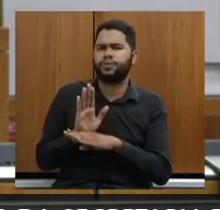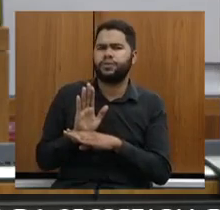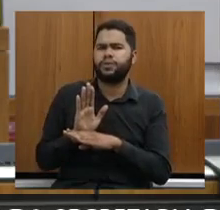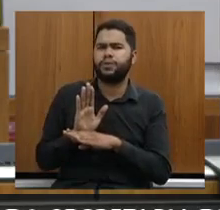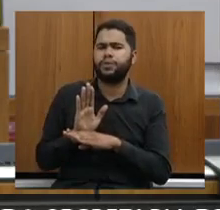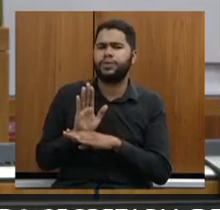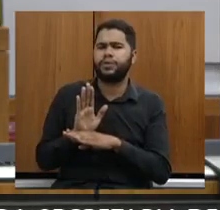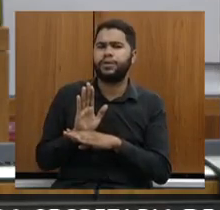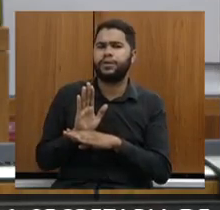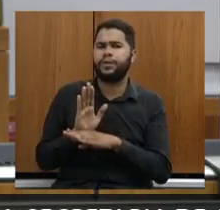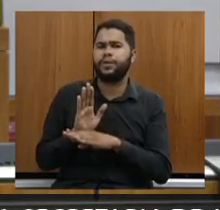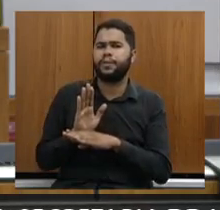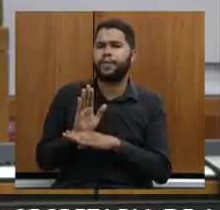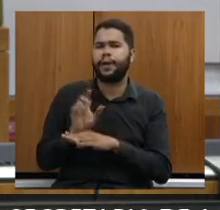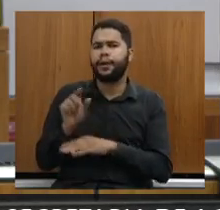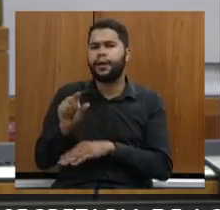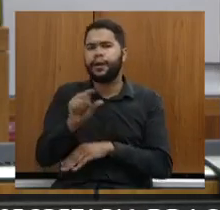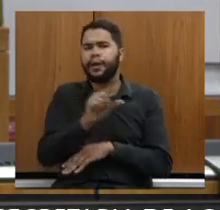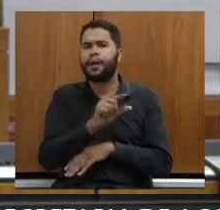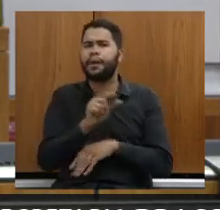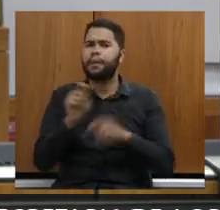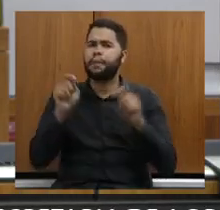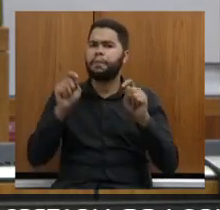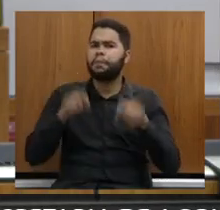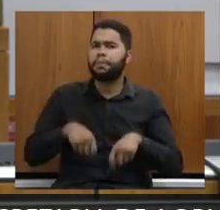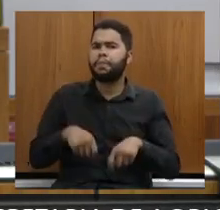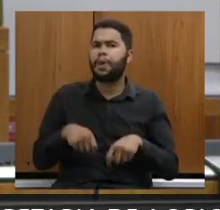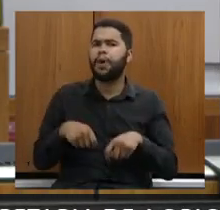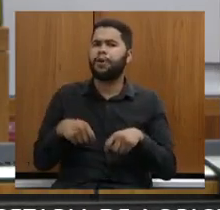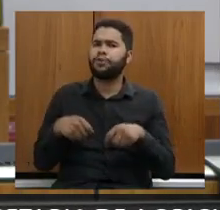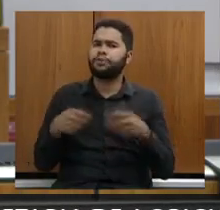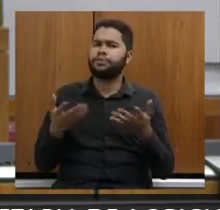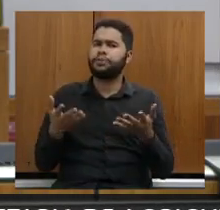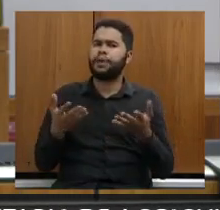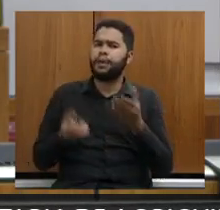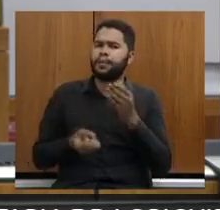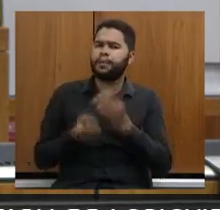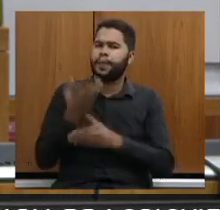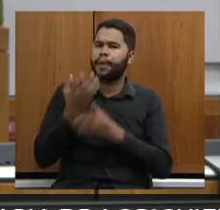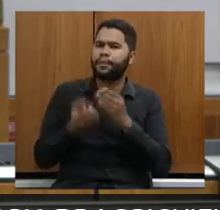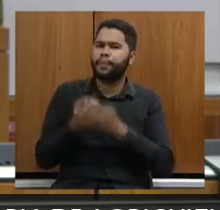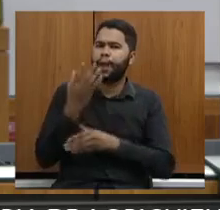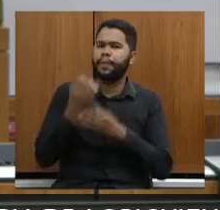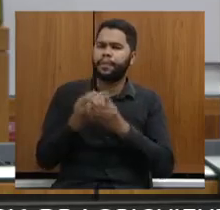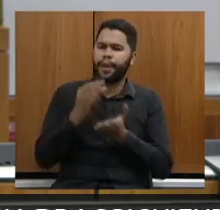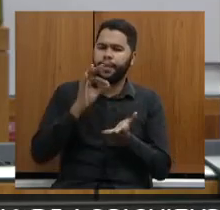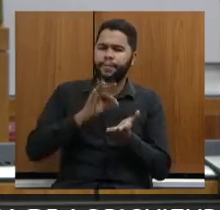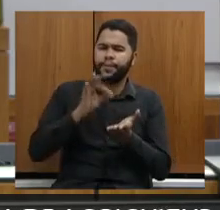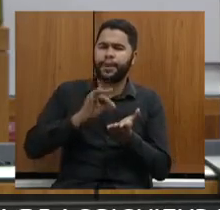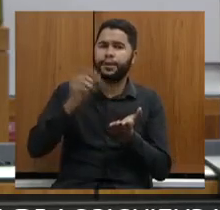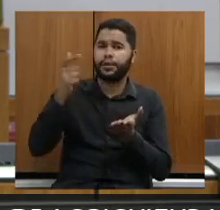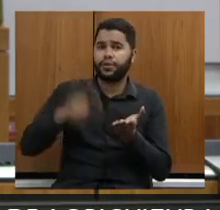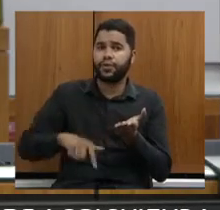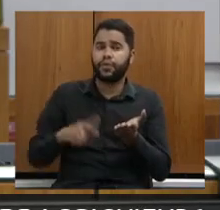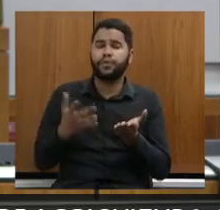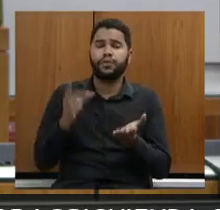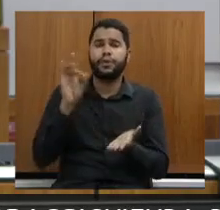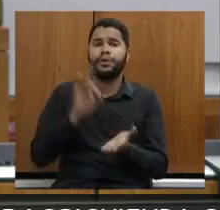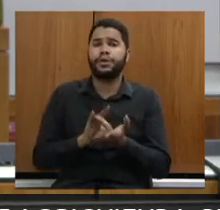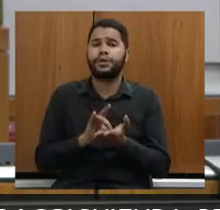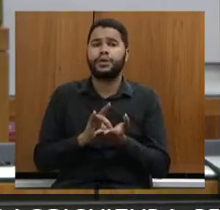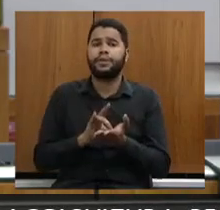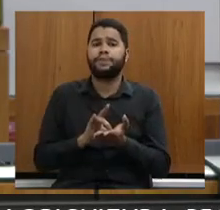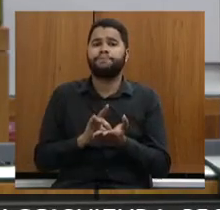e para pequeno produtor para que possa voltar produzir possa replantar sua lavoura que realmente